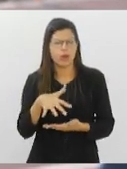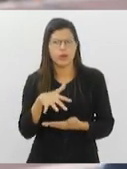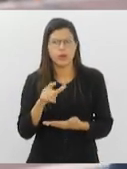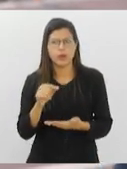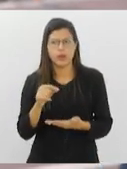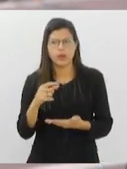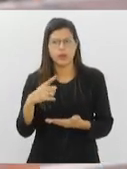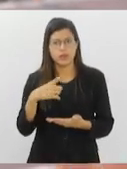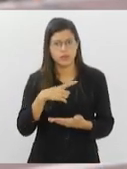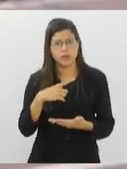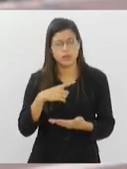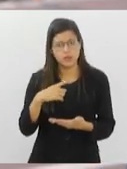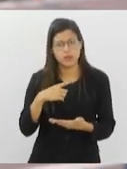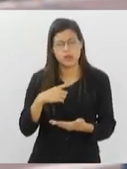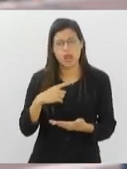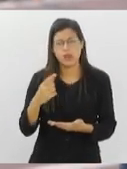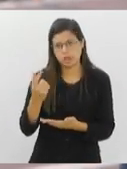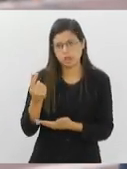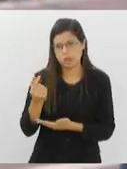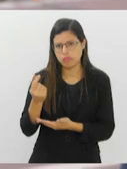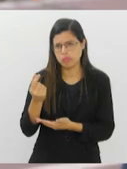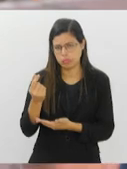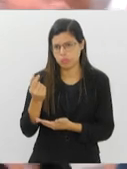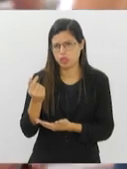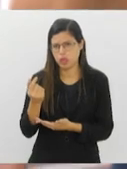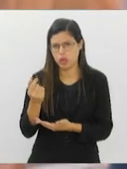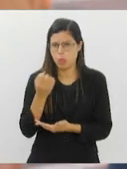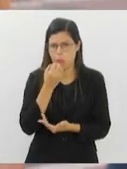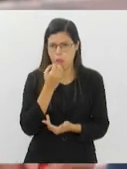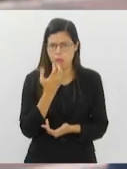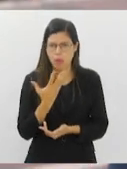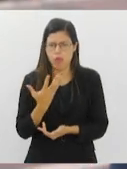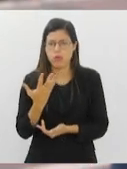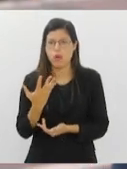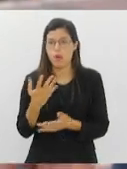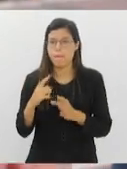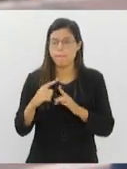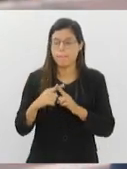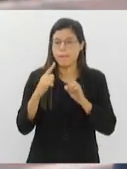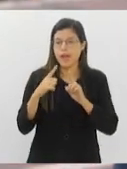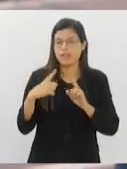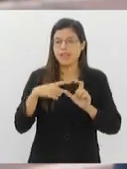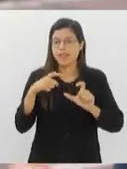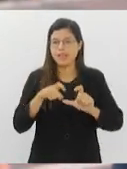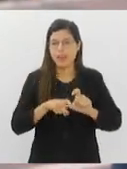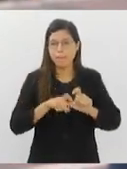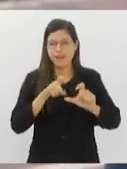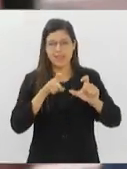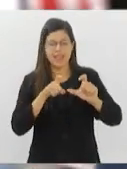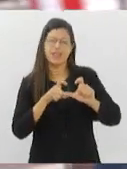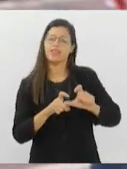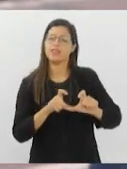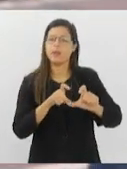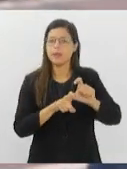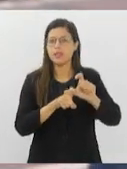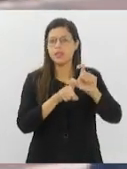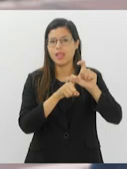que tenha uma condição financeira boa, mas essa condição de dependência, de medo, né,